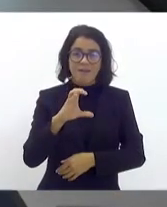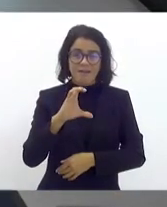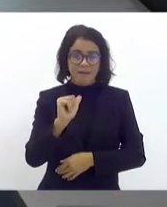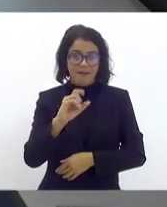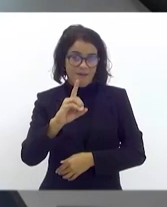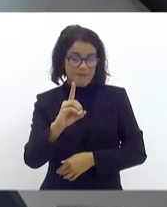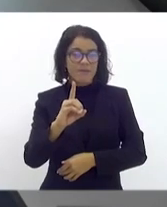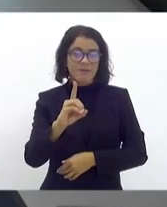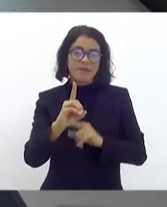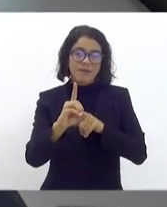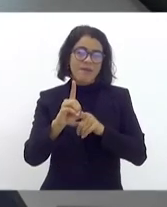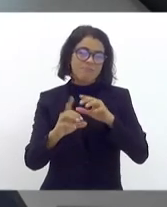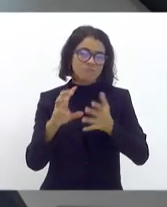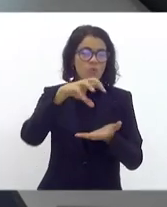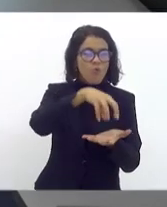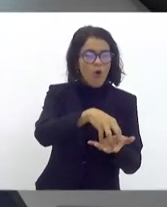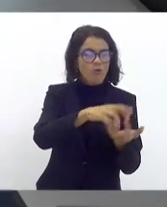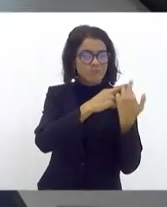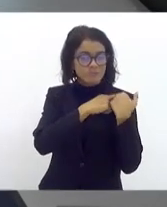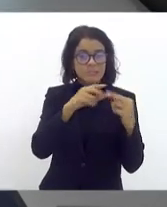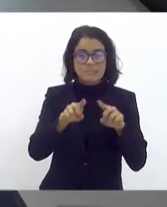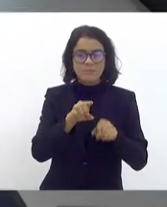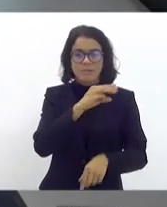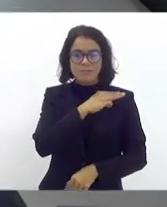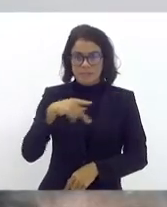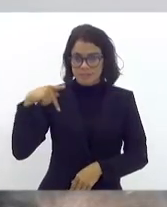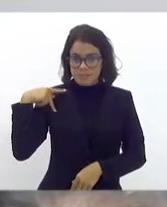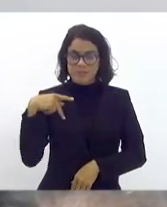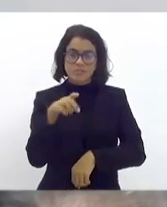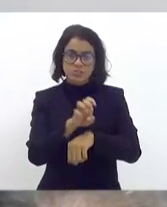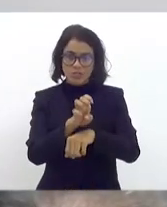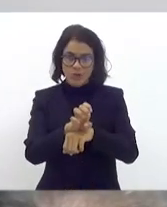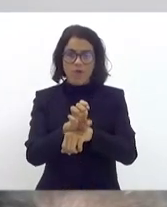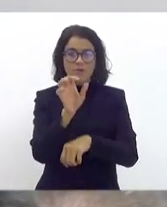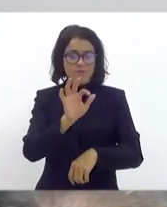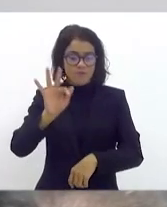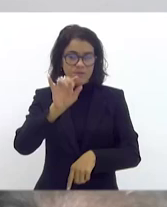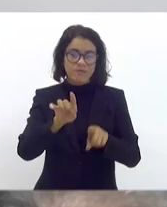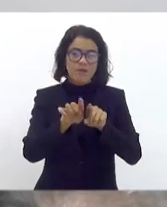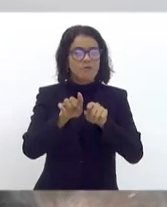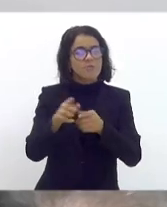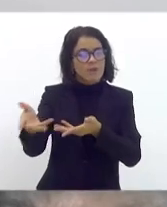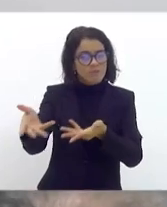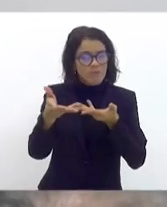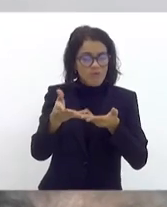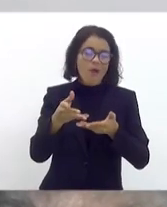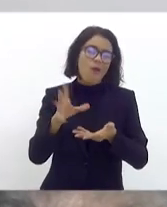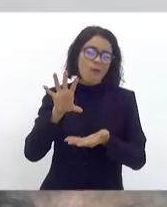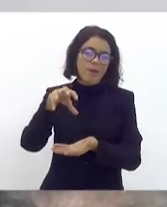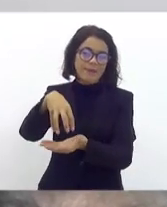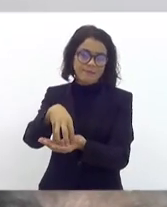com a gente. Sugeriria também o Ministério Público Estadual e o Federal, por ser uma entidade de